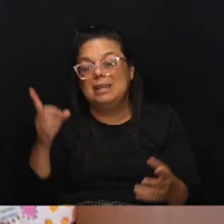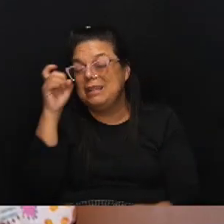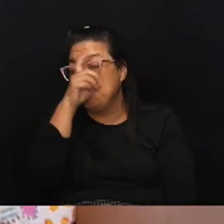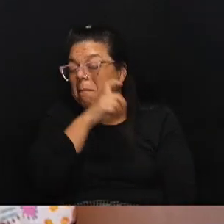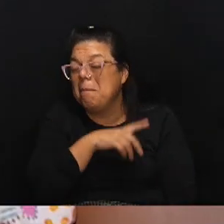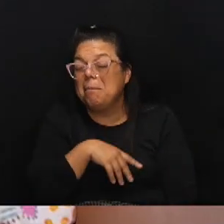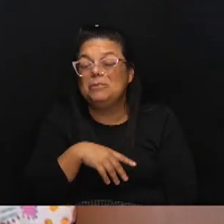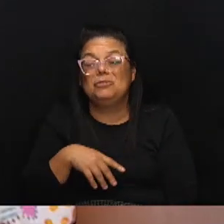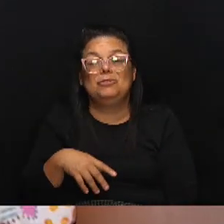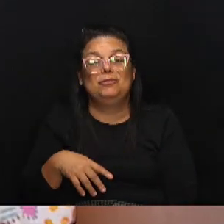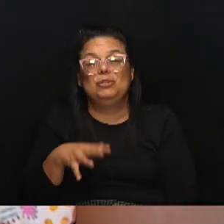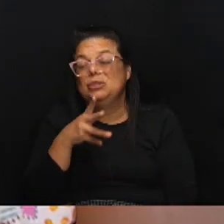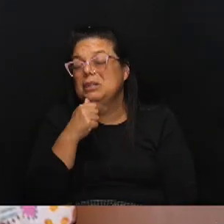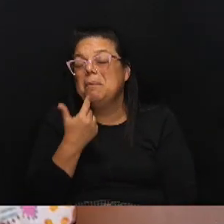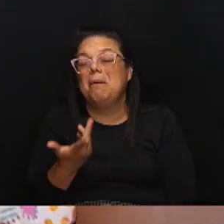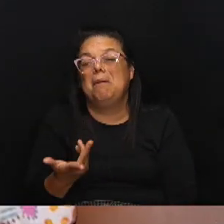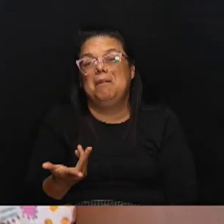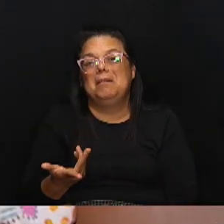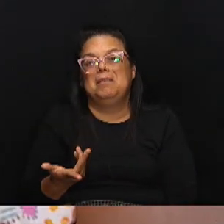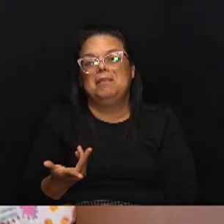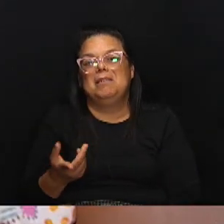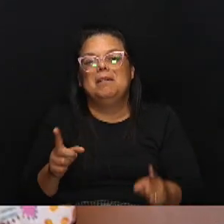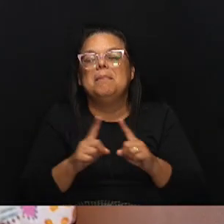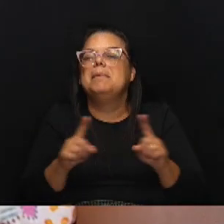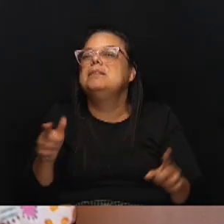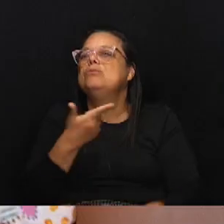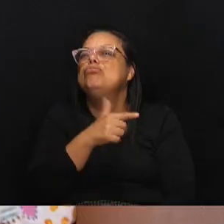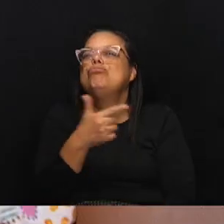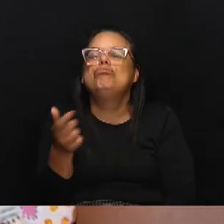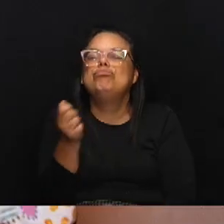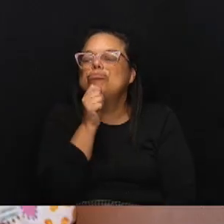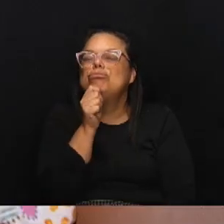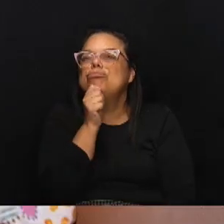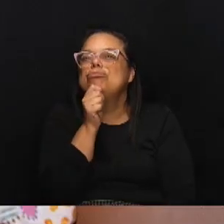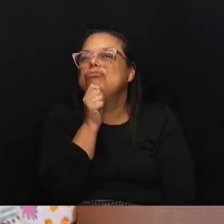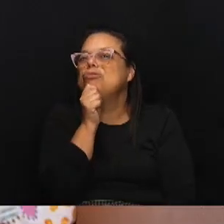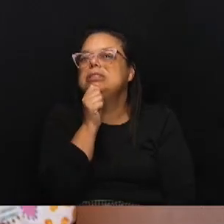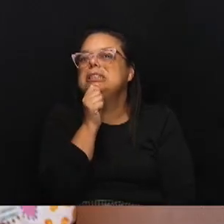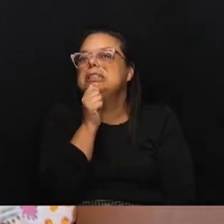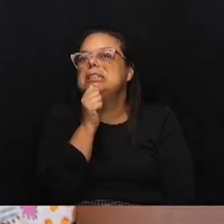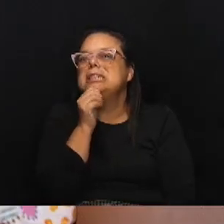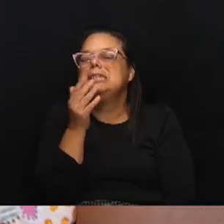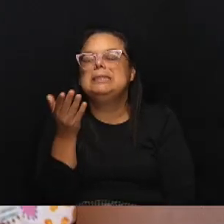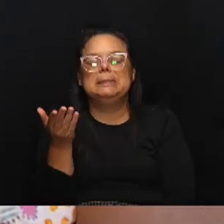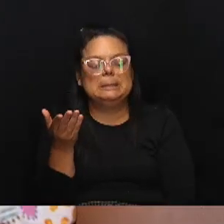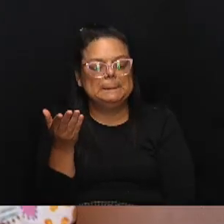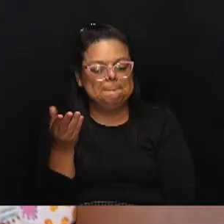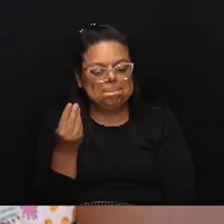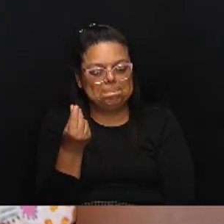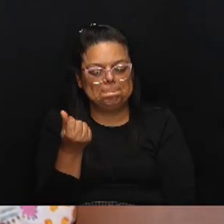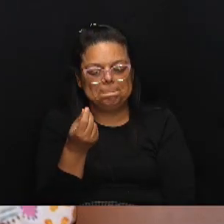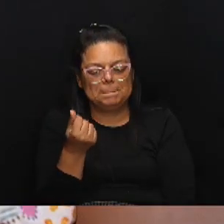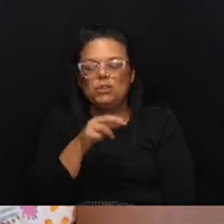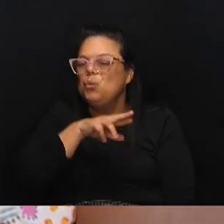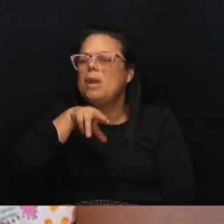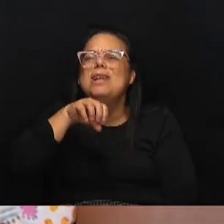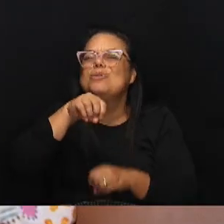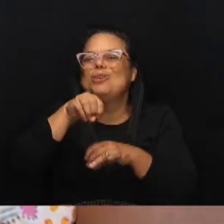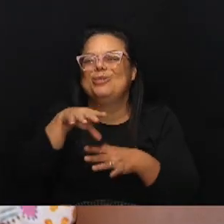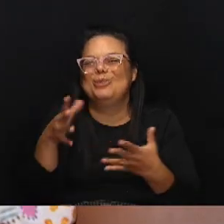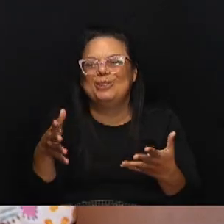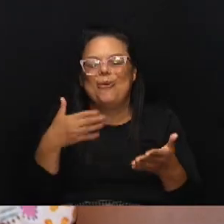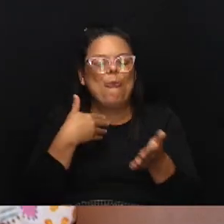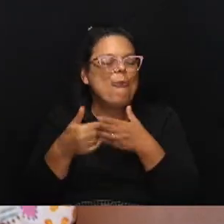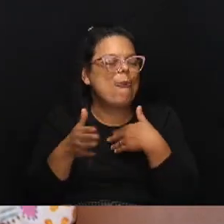ver o resultado. Então, não havia ainda nenhuma, não era só na educação,